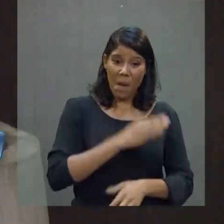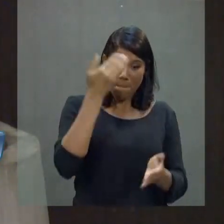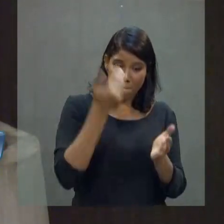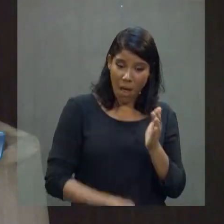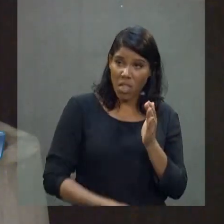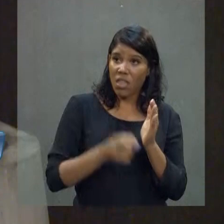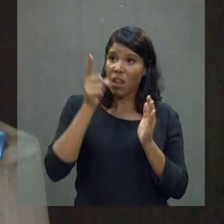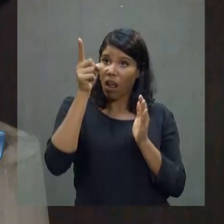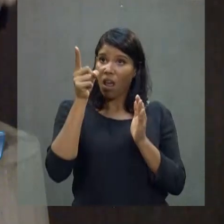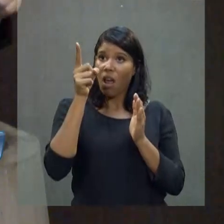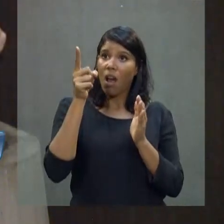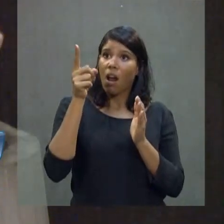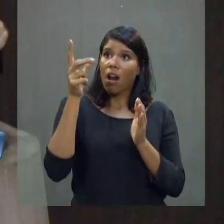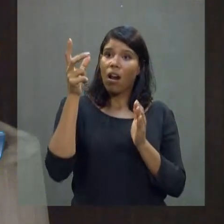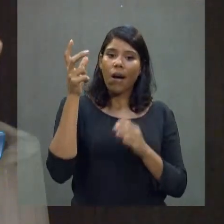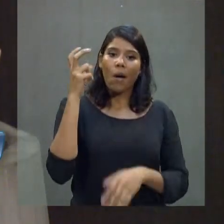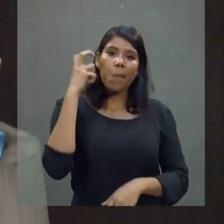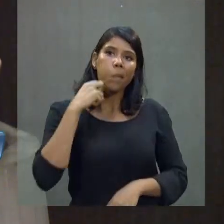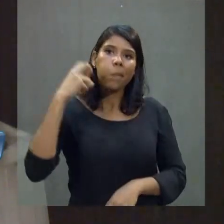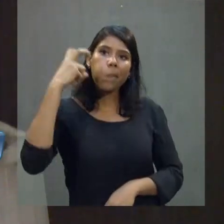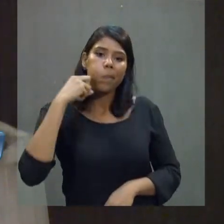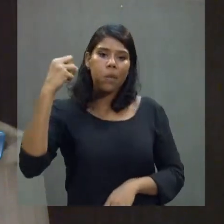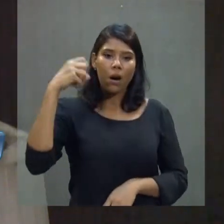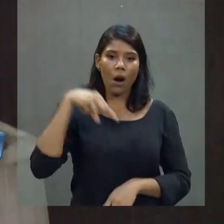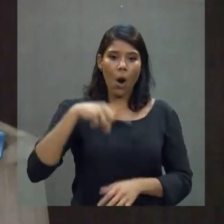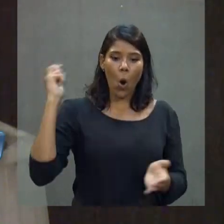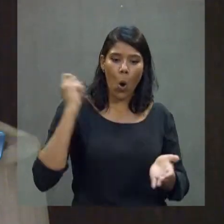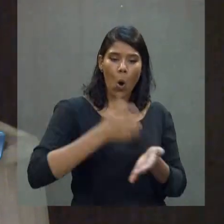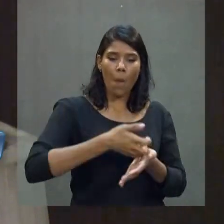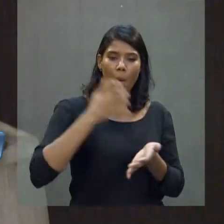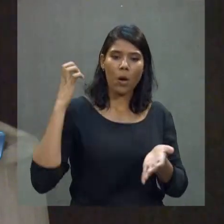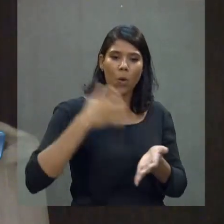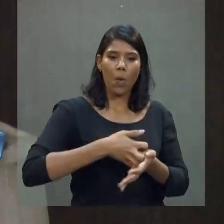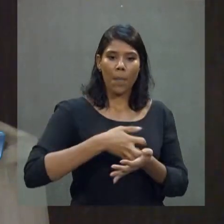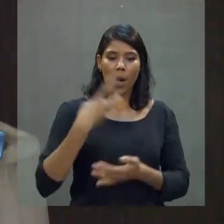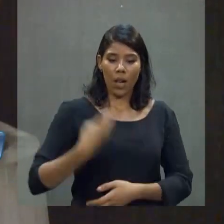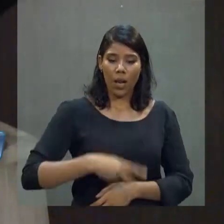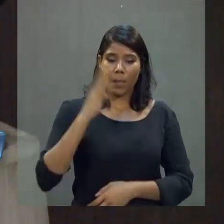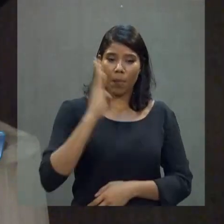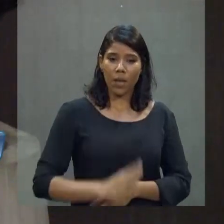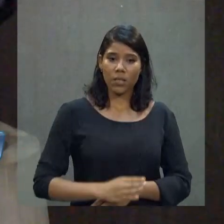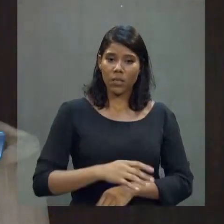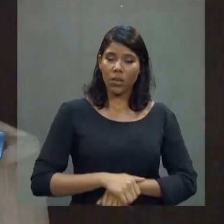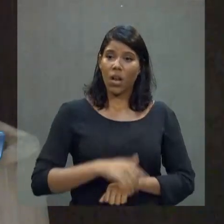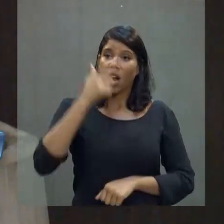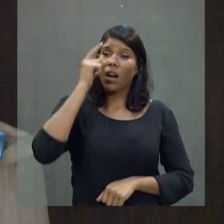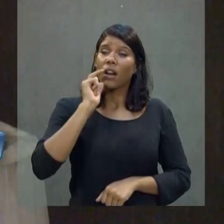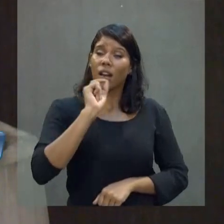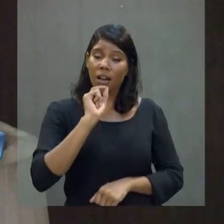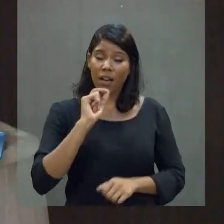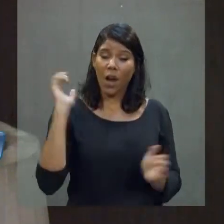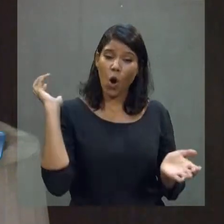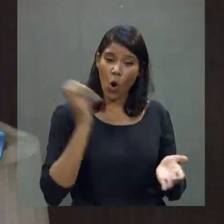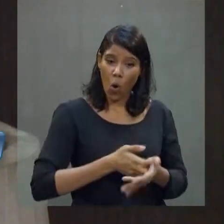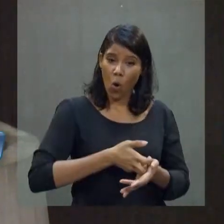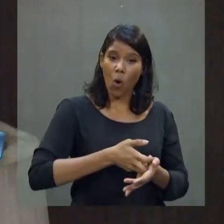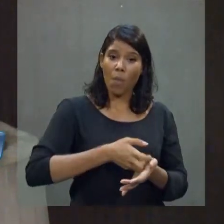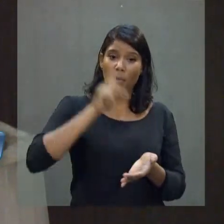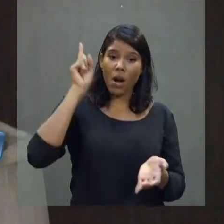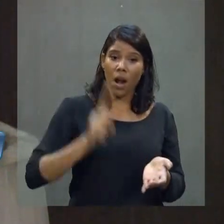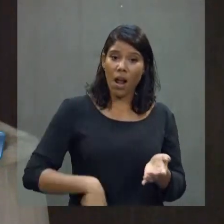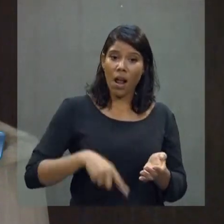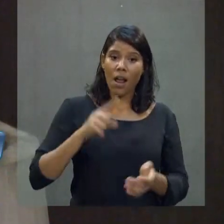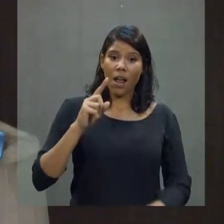mais estratégicos, comprando lote de extração aqui. Quem está comprando refinaria aqui é